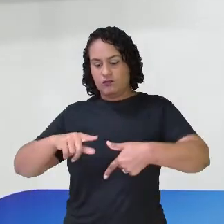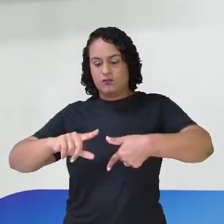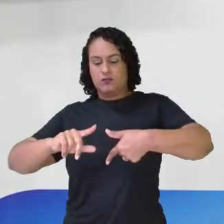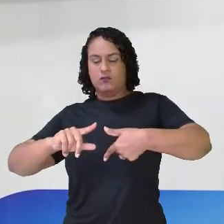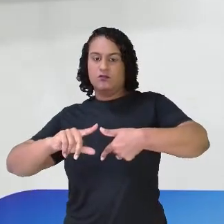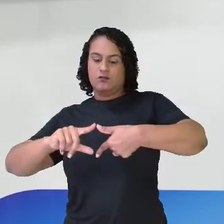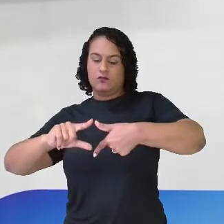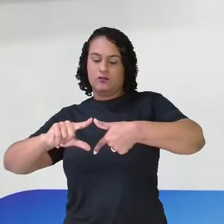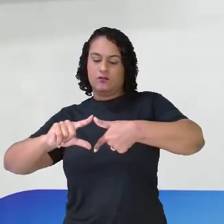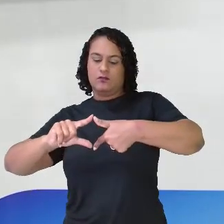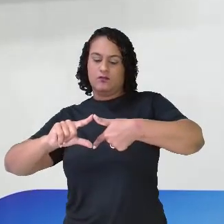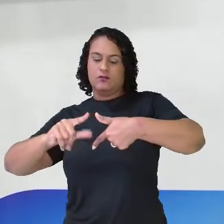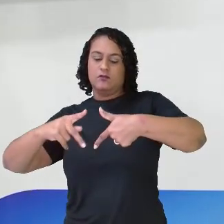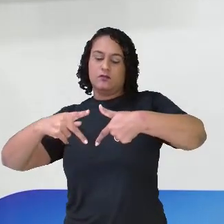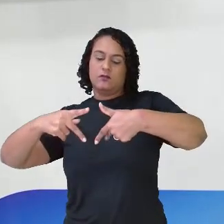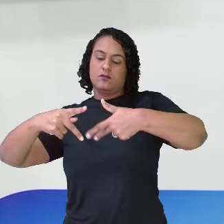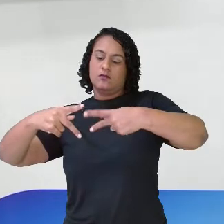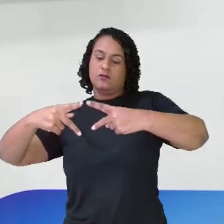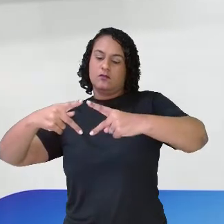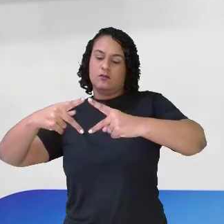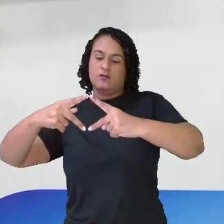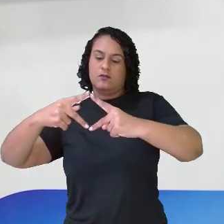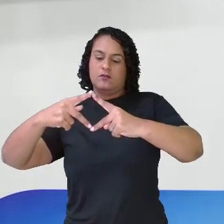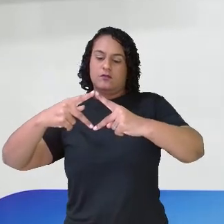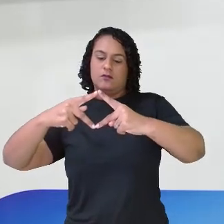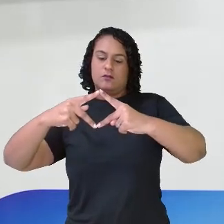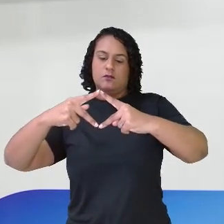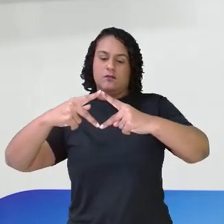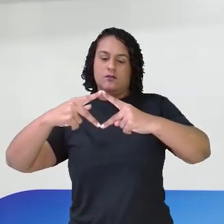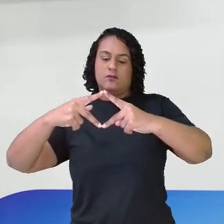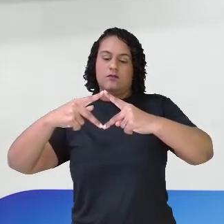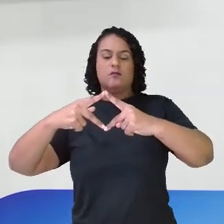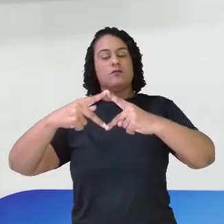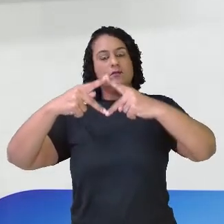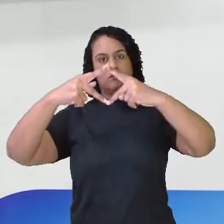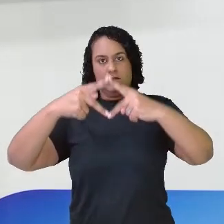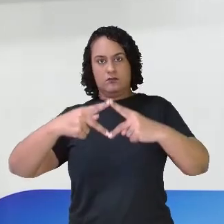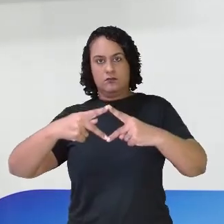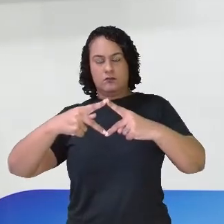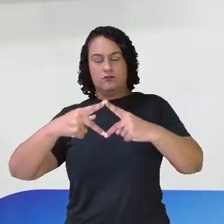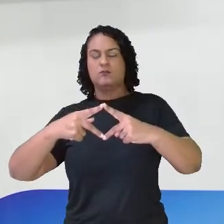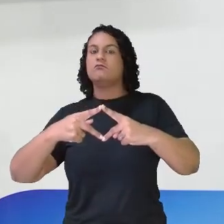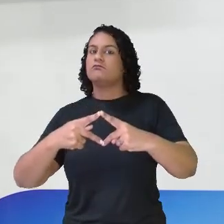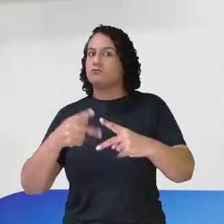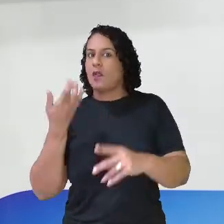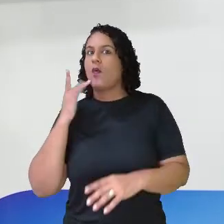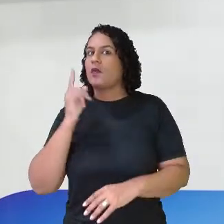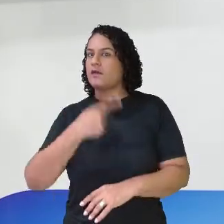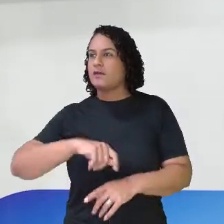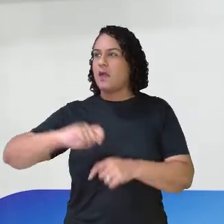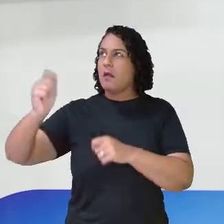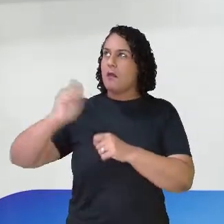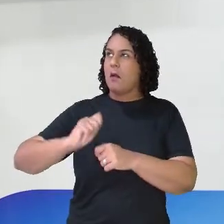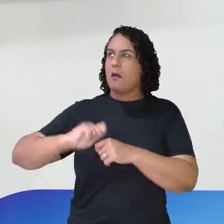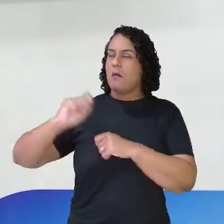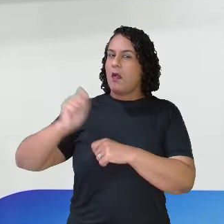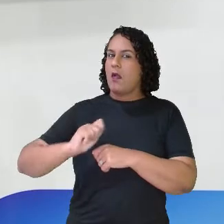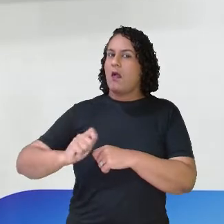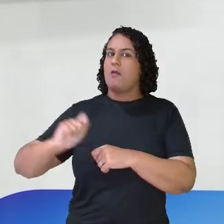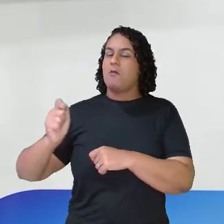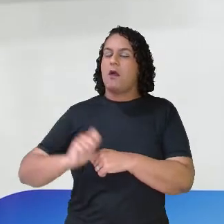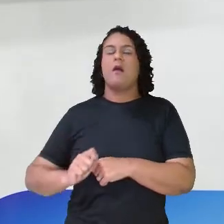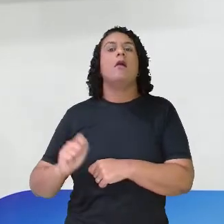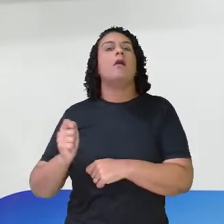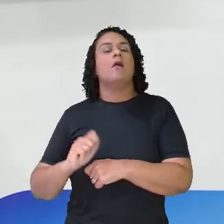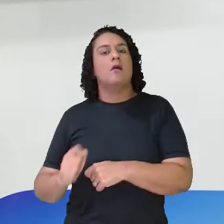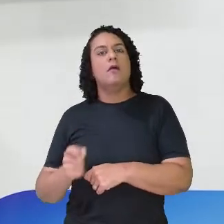diferente. Você pode prestar atenção aqui nessa pipa. Eu acredito que vocês já empinaram muita pipa por aí, né? Então,